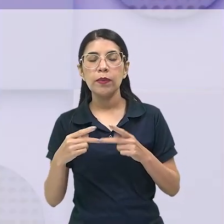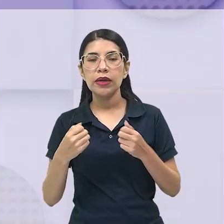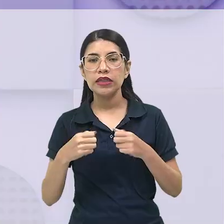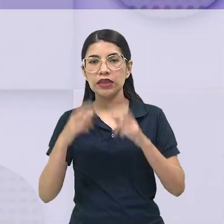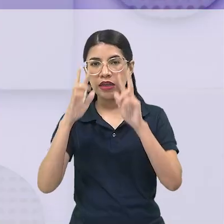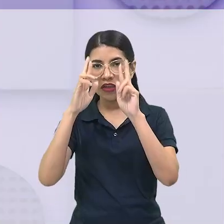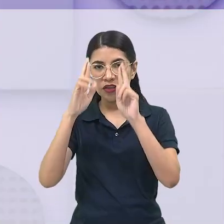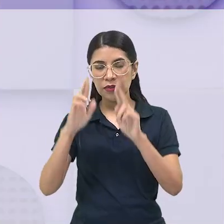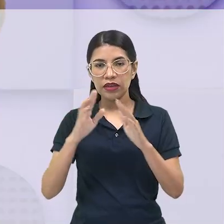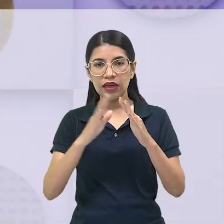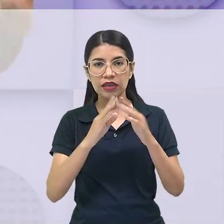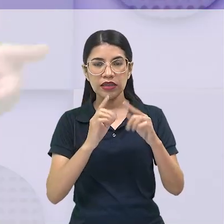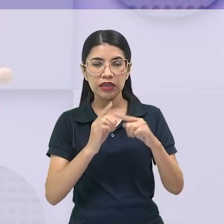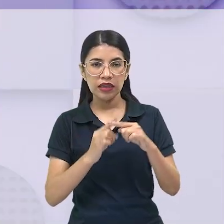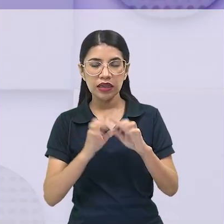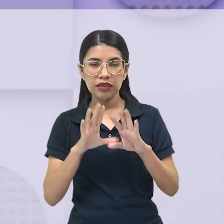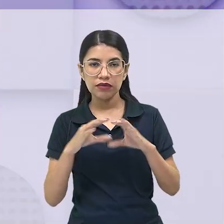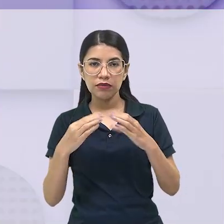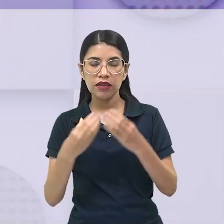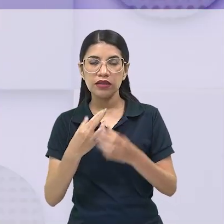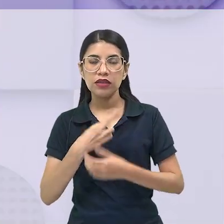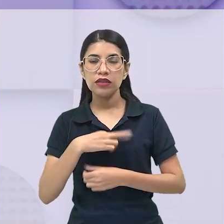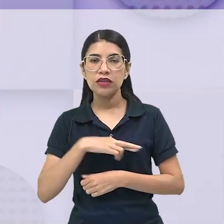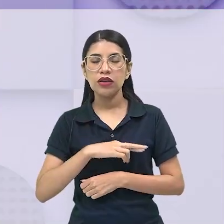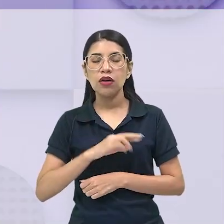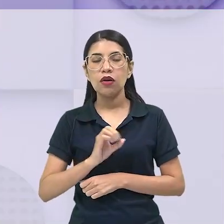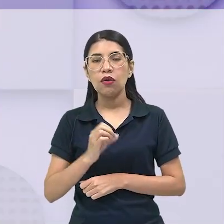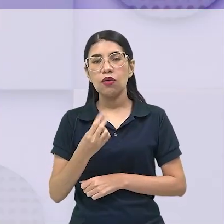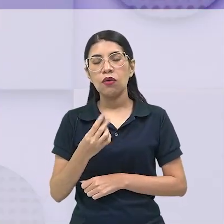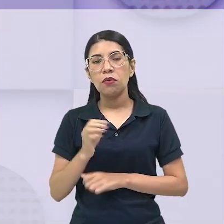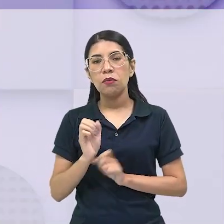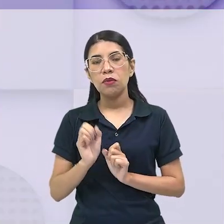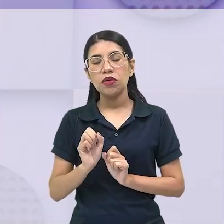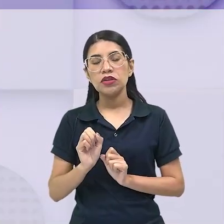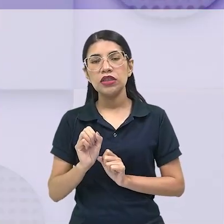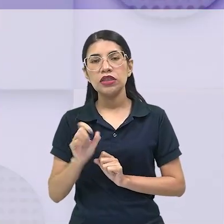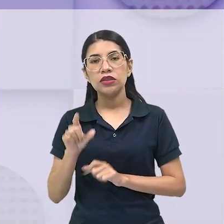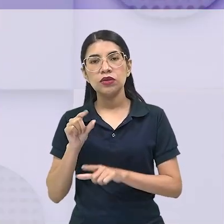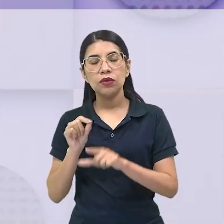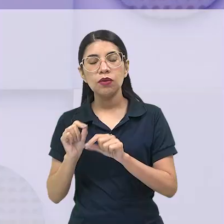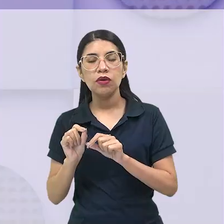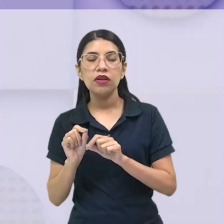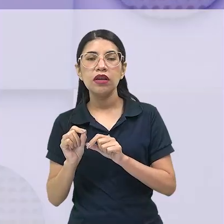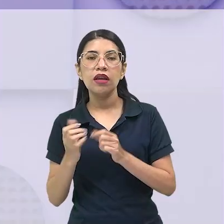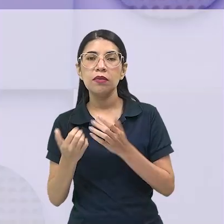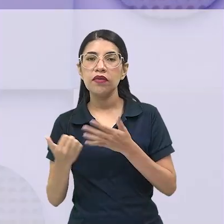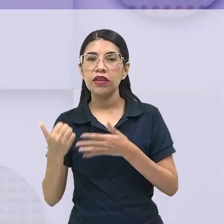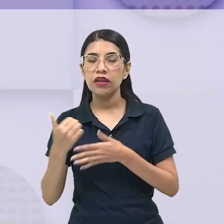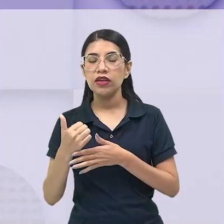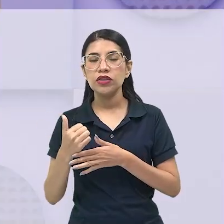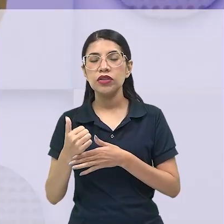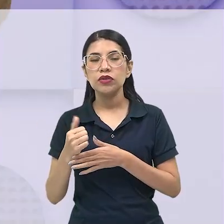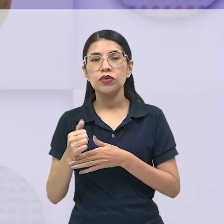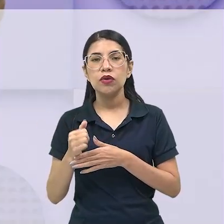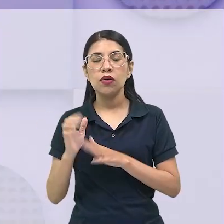as igrejas, as comunidades religiosas, ou às vezes privilegia uma em